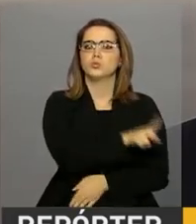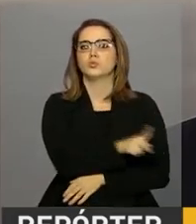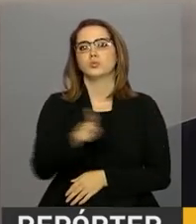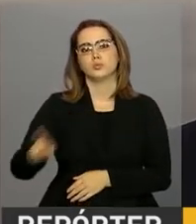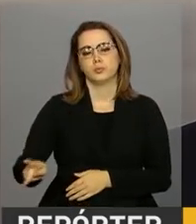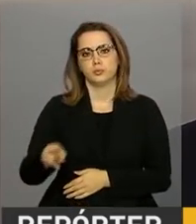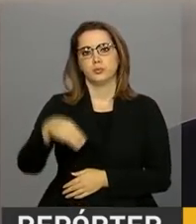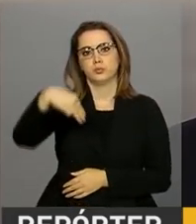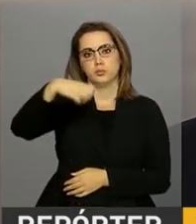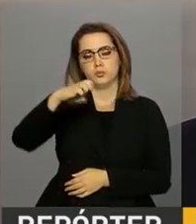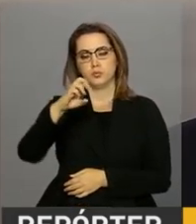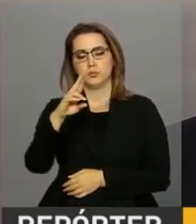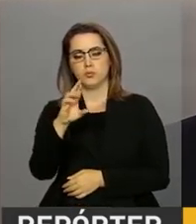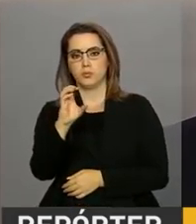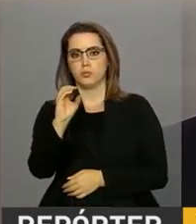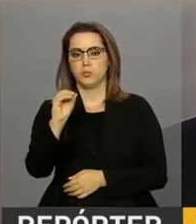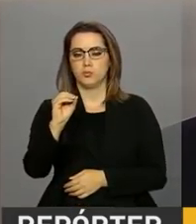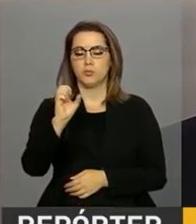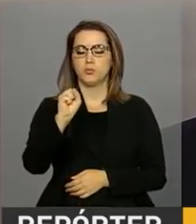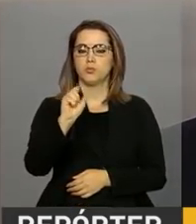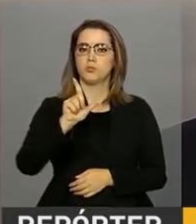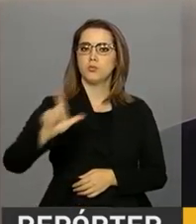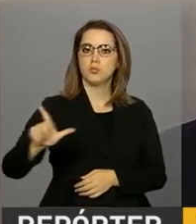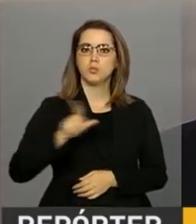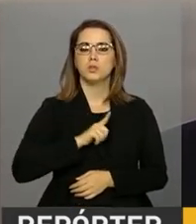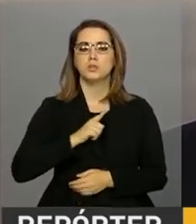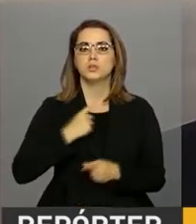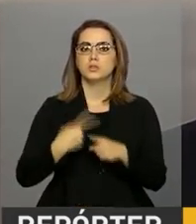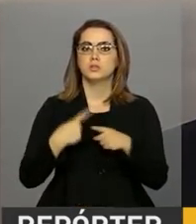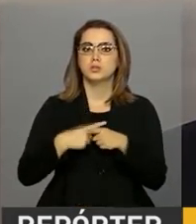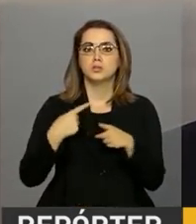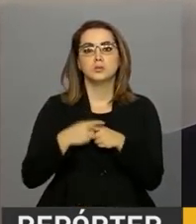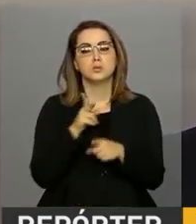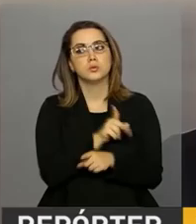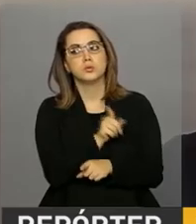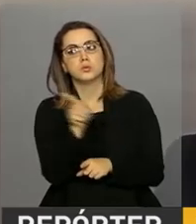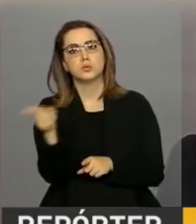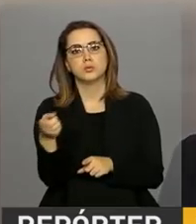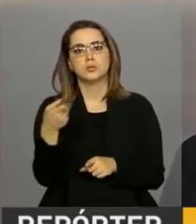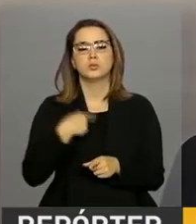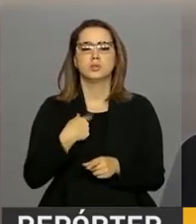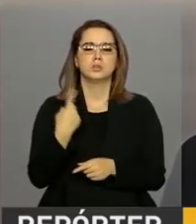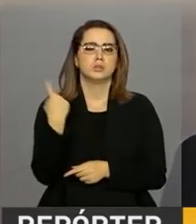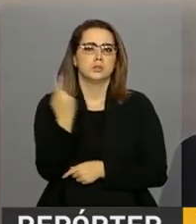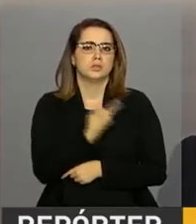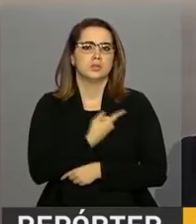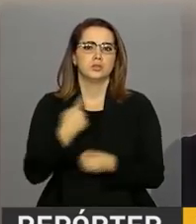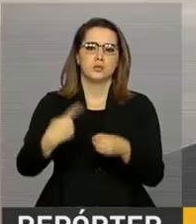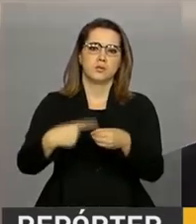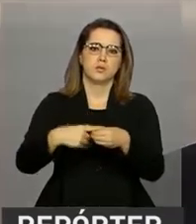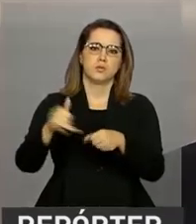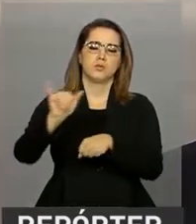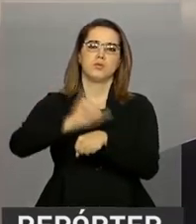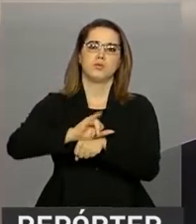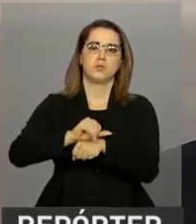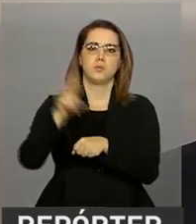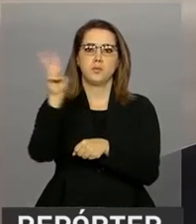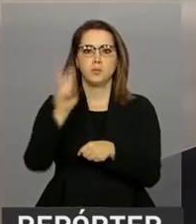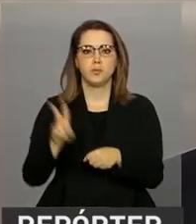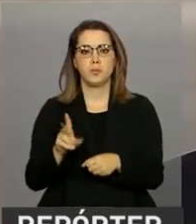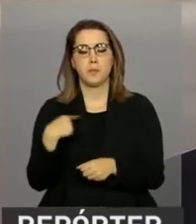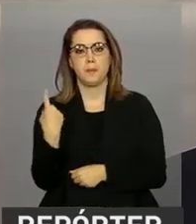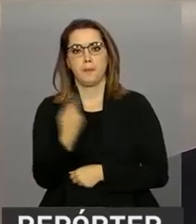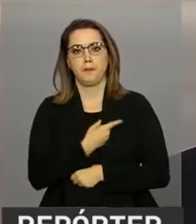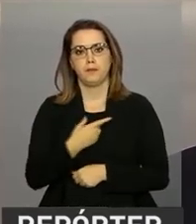porque imagina que o Mercosul deveria funcionar em Caracas. É inteiramente utópico imaginar essa possibilidade. Pegar os